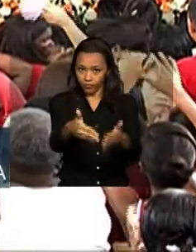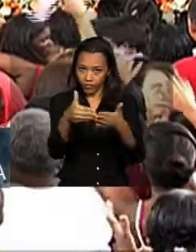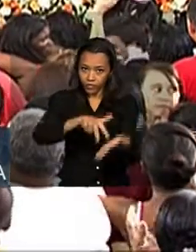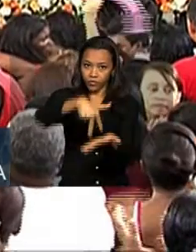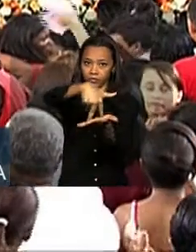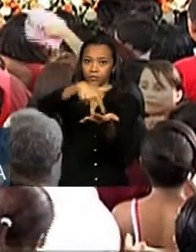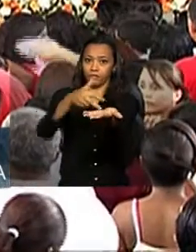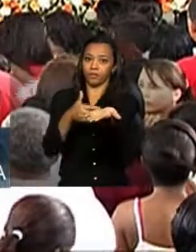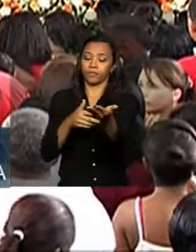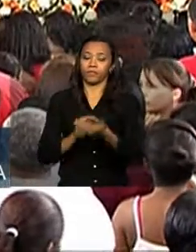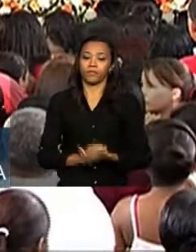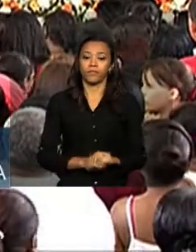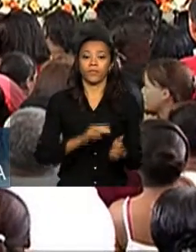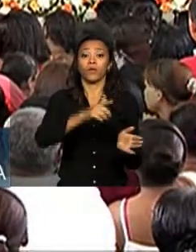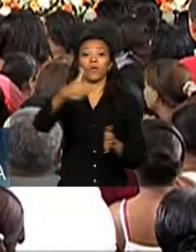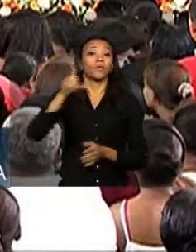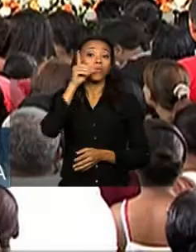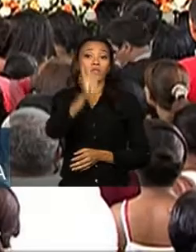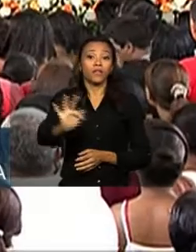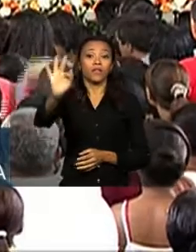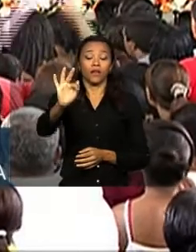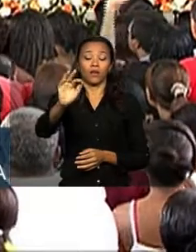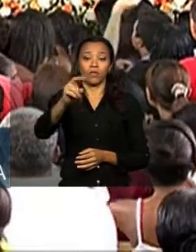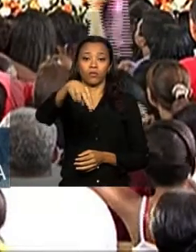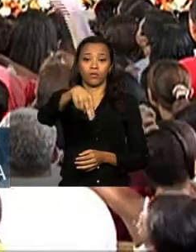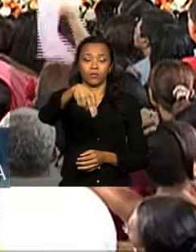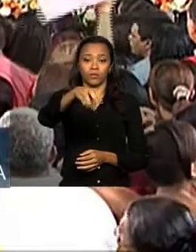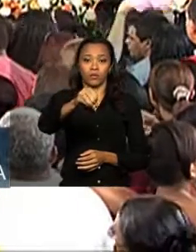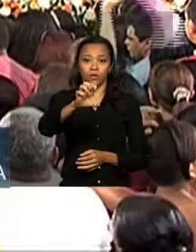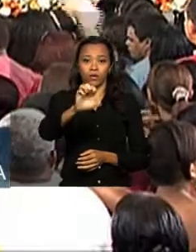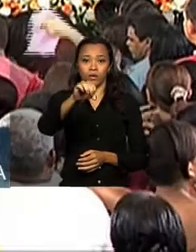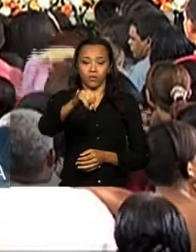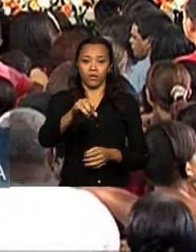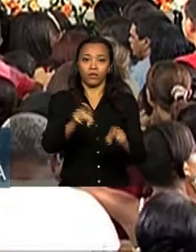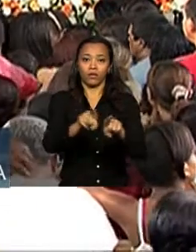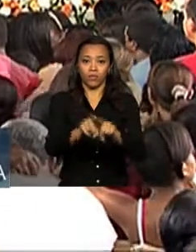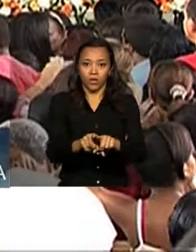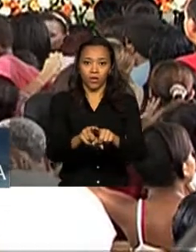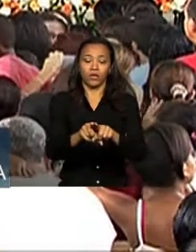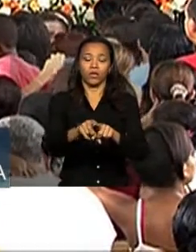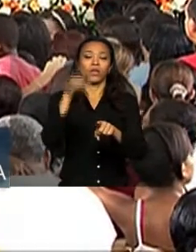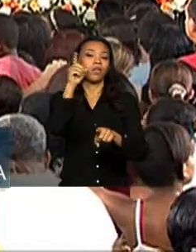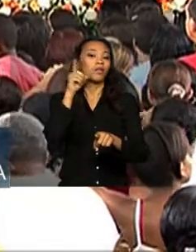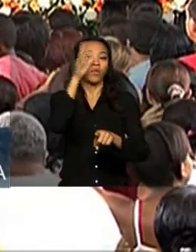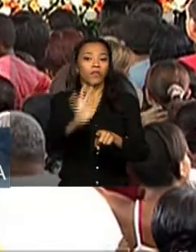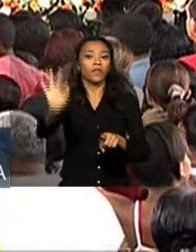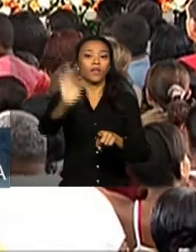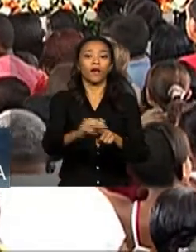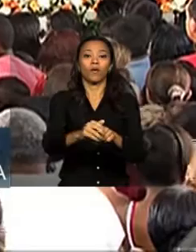aí. Deputada federal Moema Gramacho, deputado federal Valmir